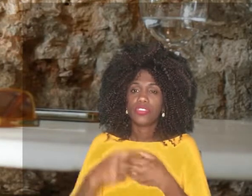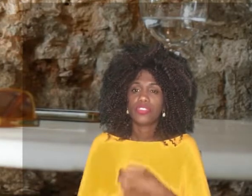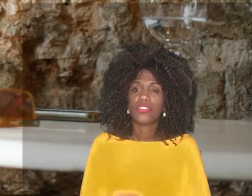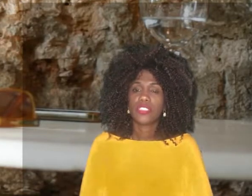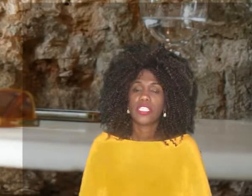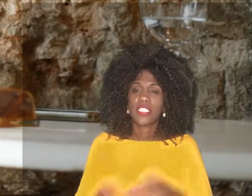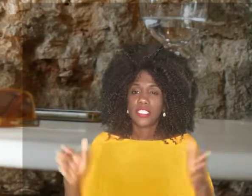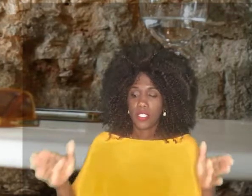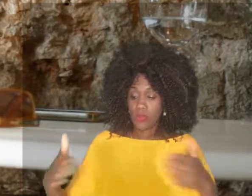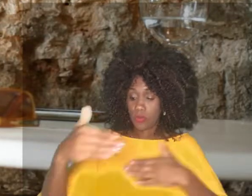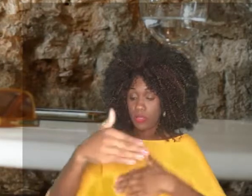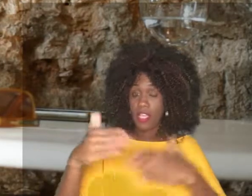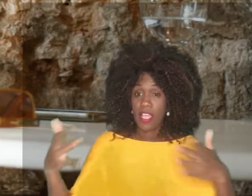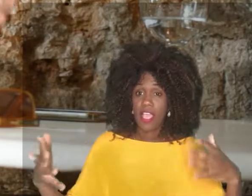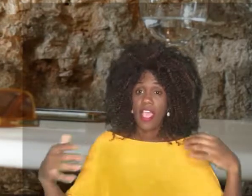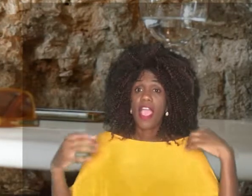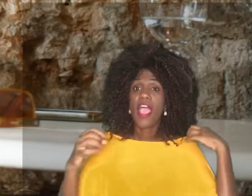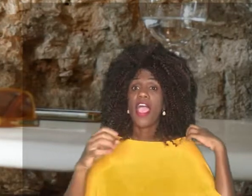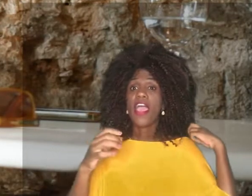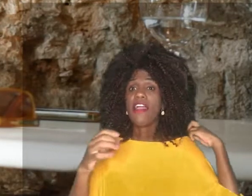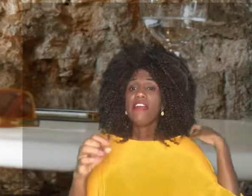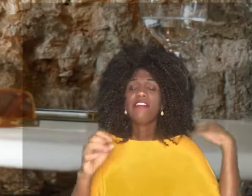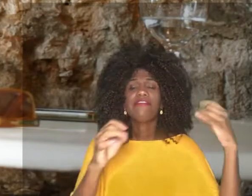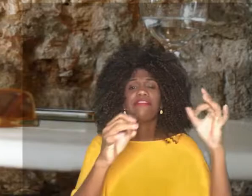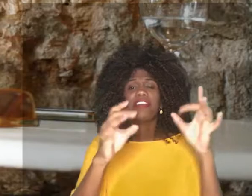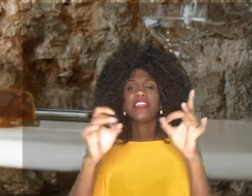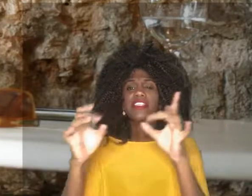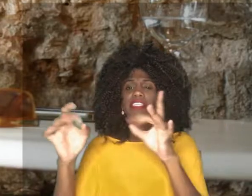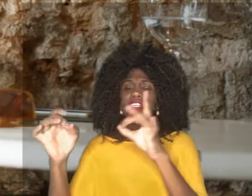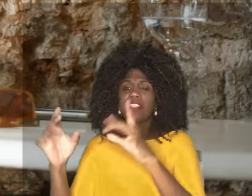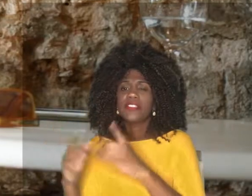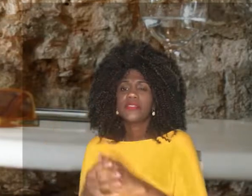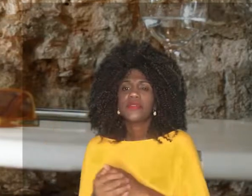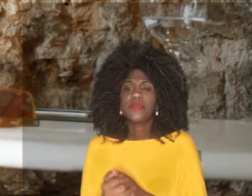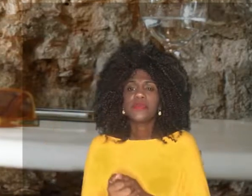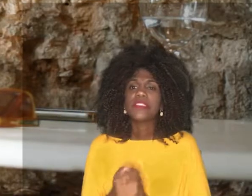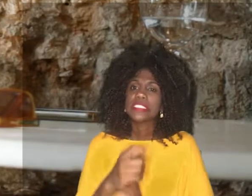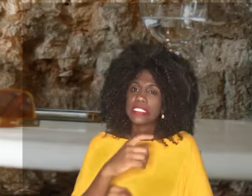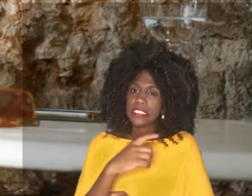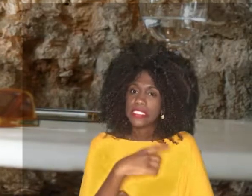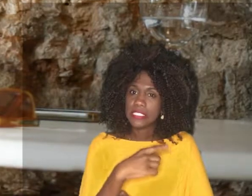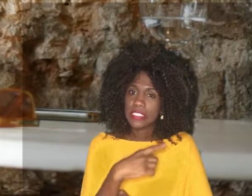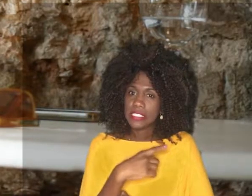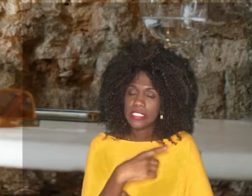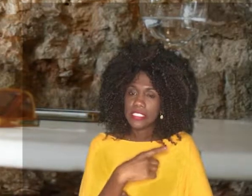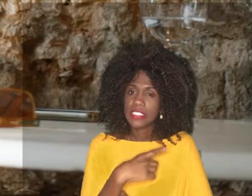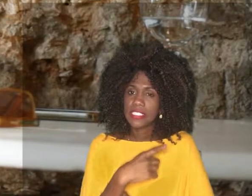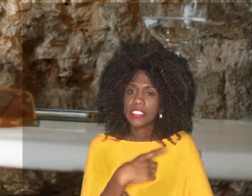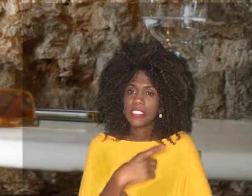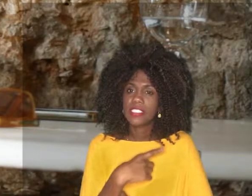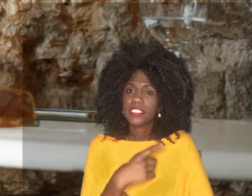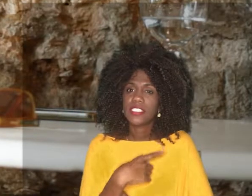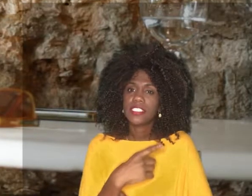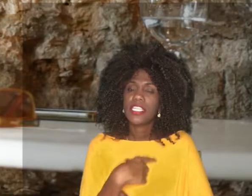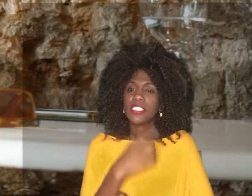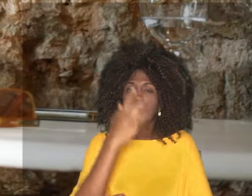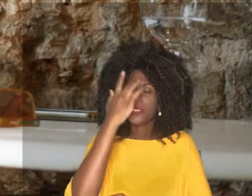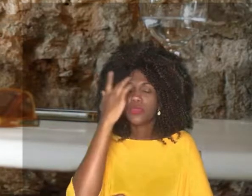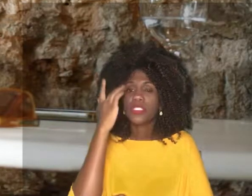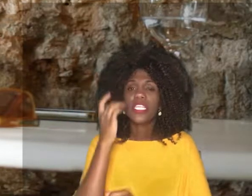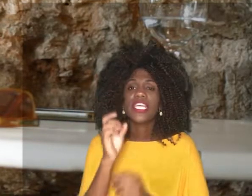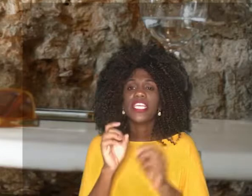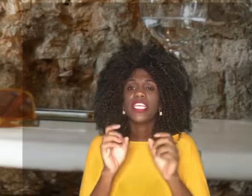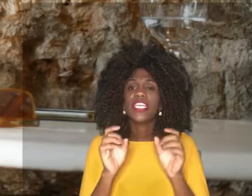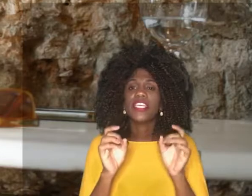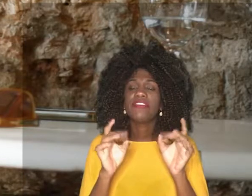vendido naquelas caixas que eles saíam mercando, né? Tinham os